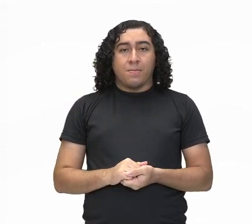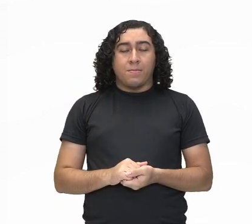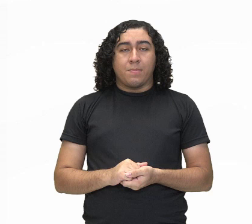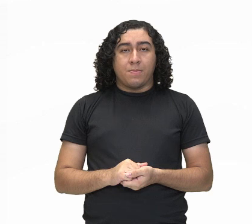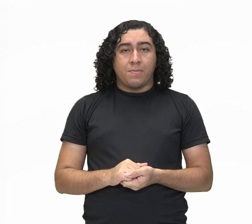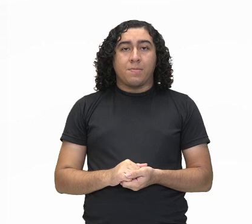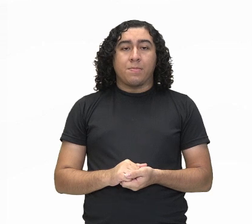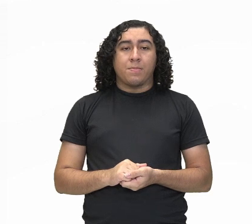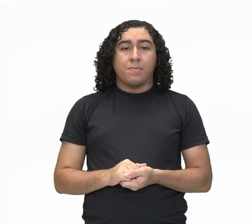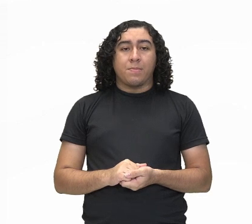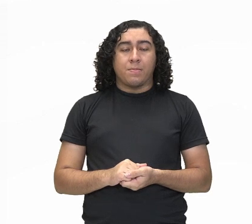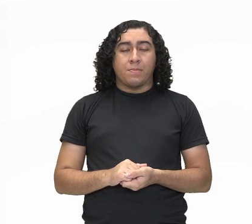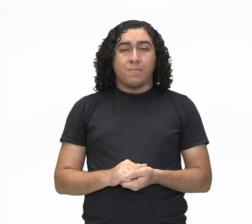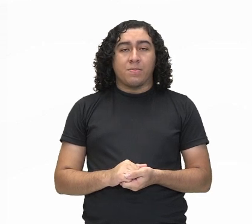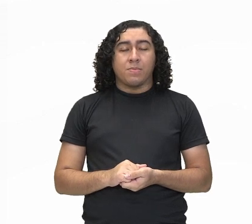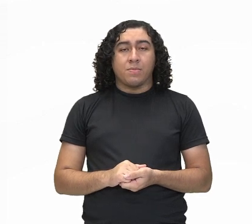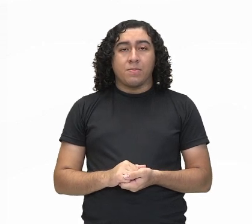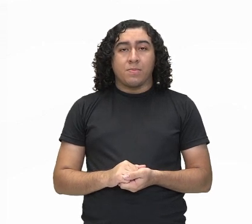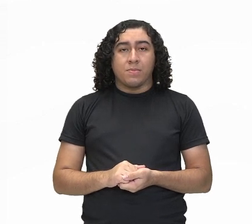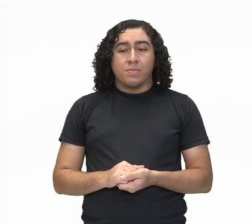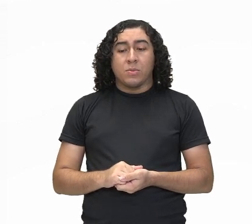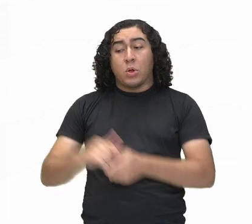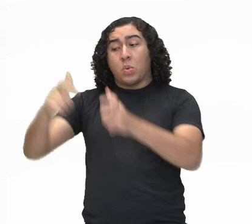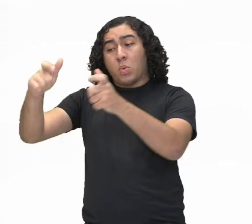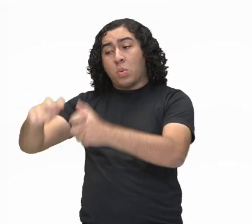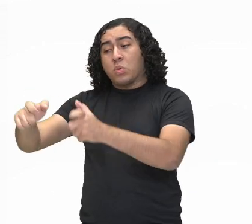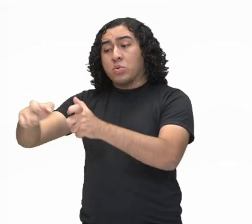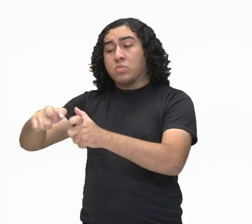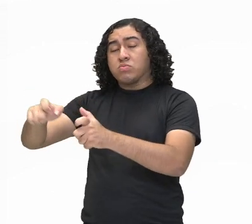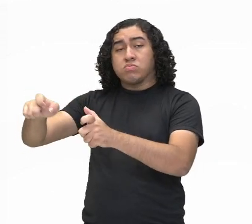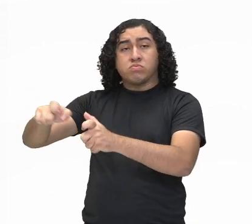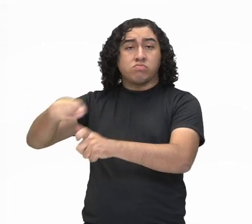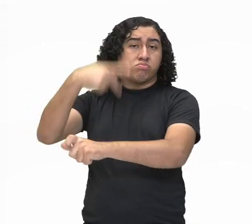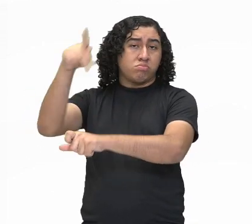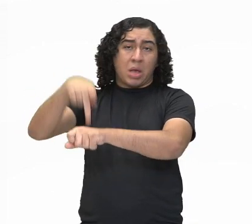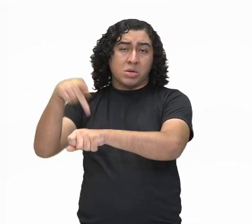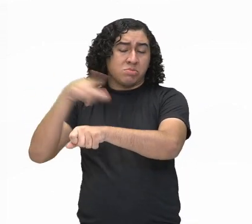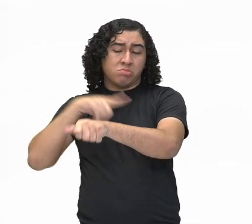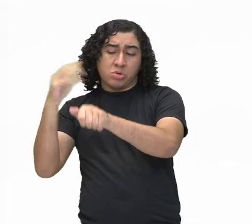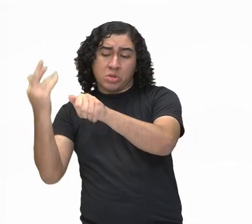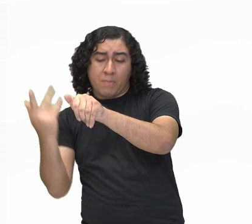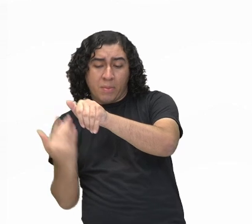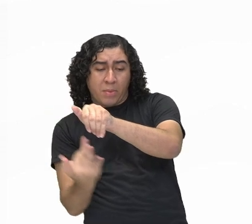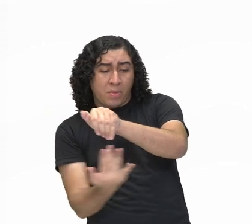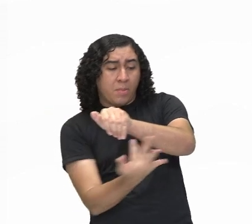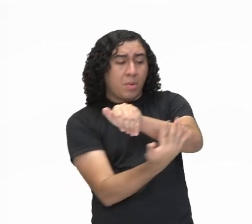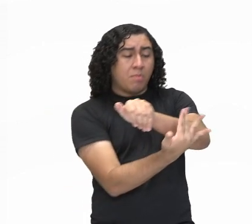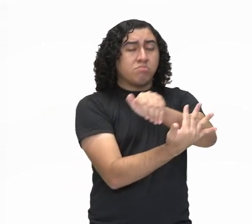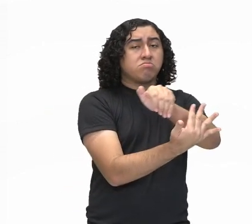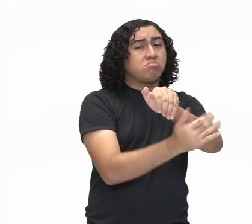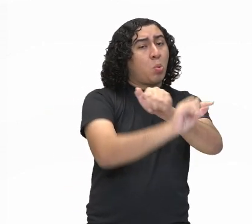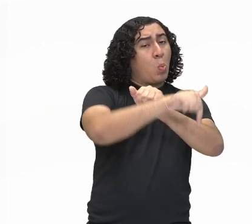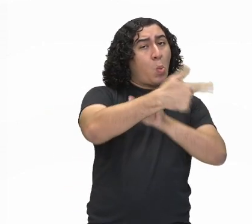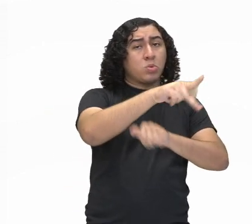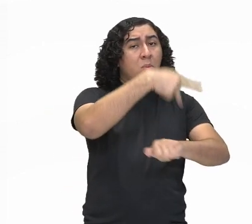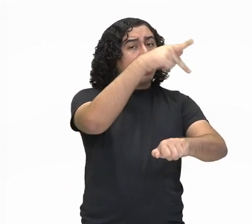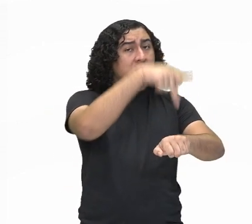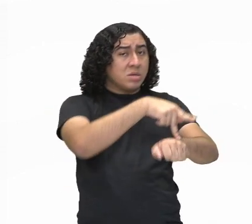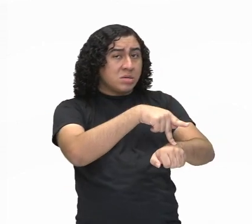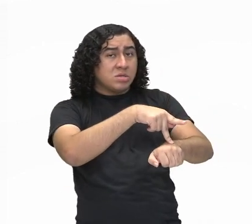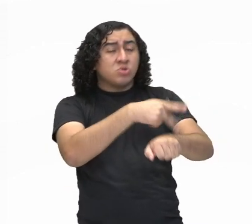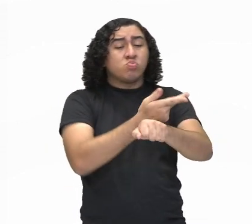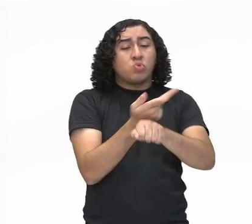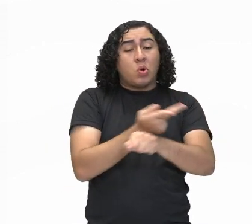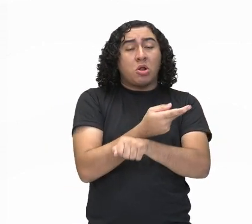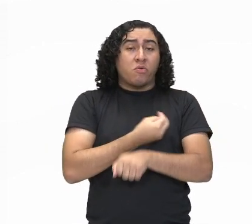migrar de um lugar, se deslocar de um lugar para o outro, né? Se mudar ali para um outro país, em busca de melhorias